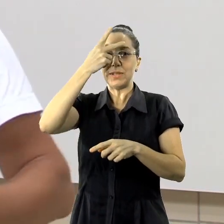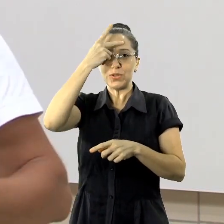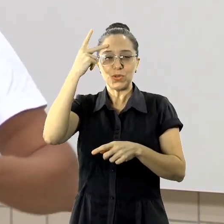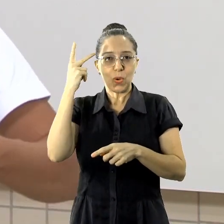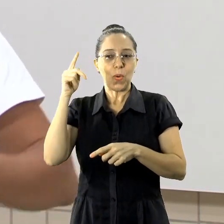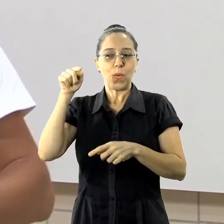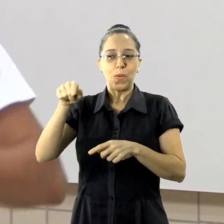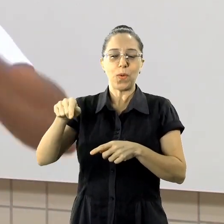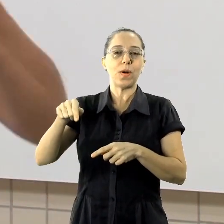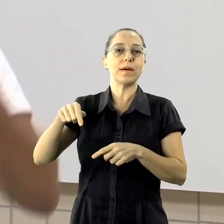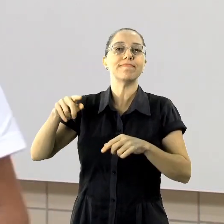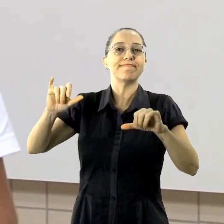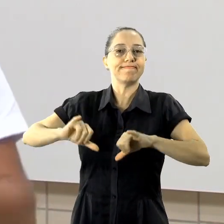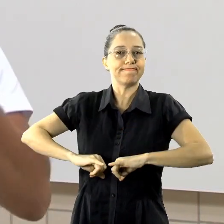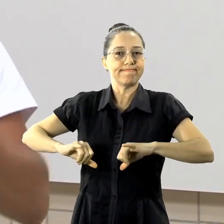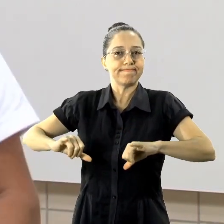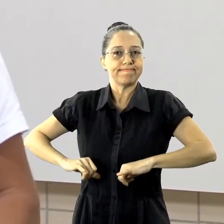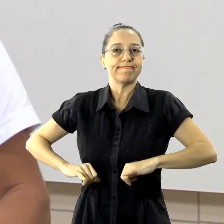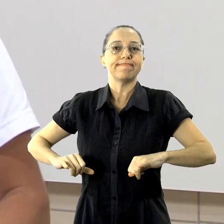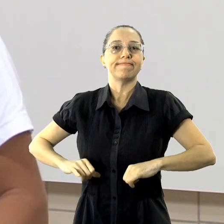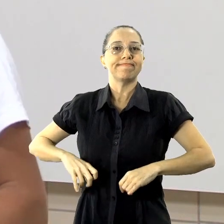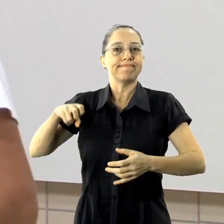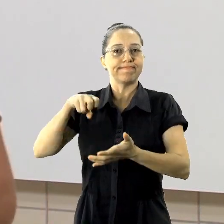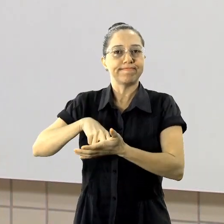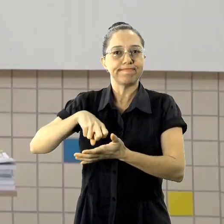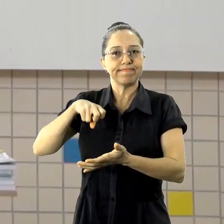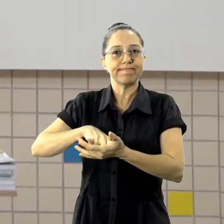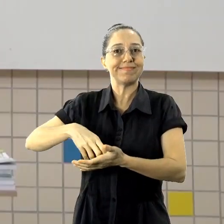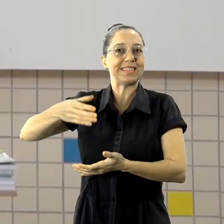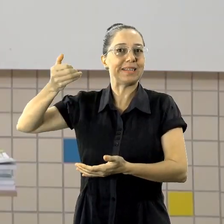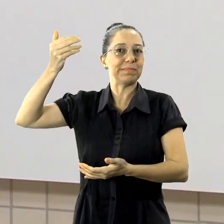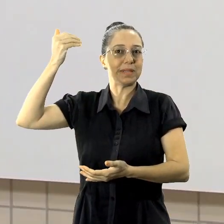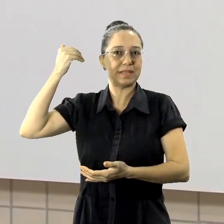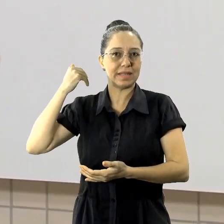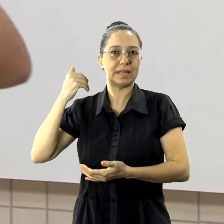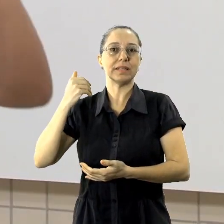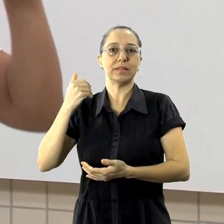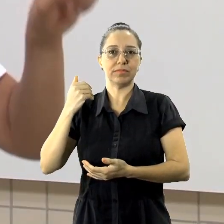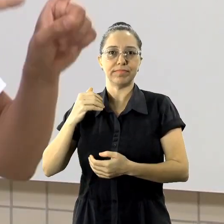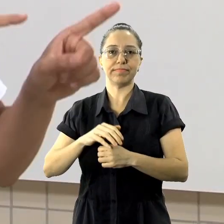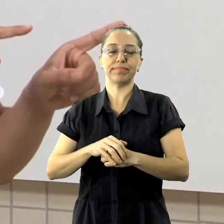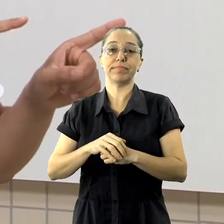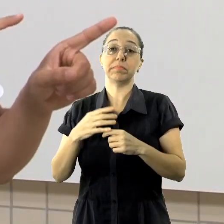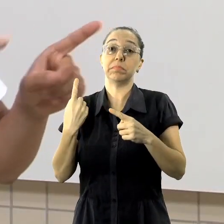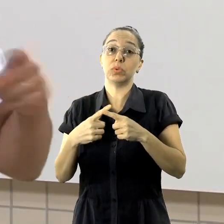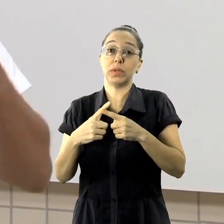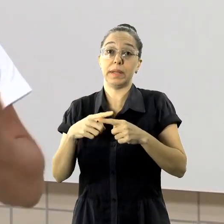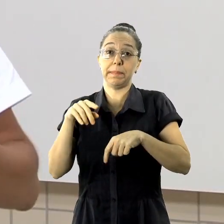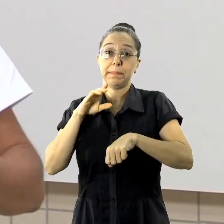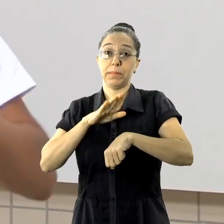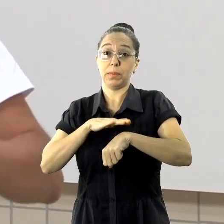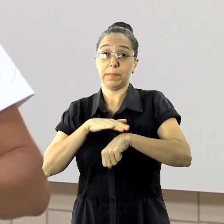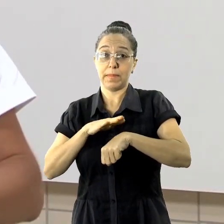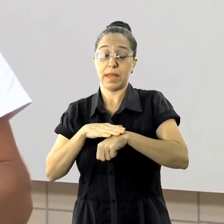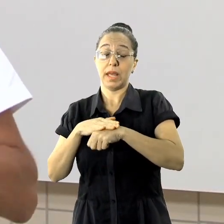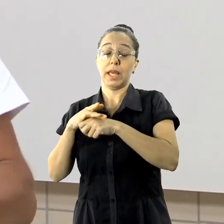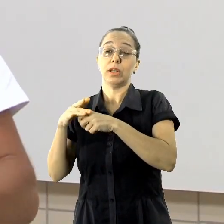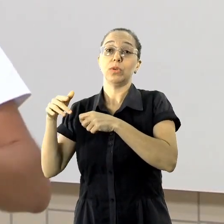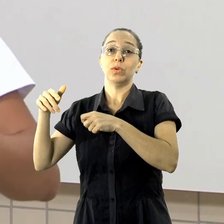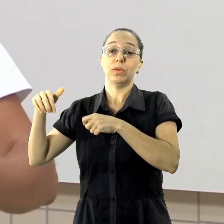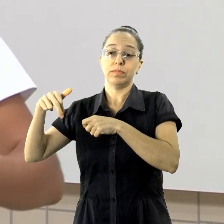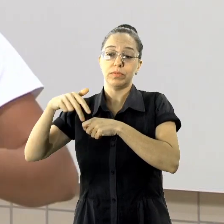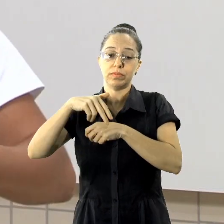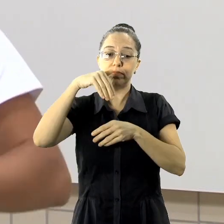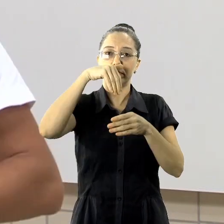ele sofria punições físicas violentas, lá da casa dele até a zona eleitoral, para poder garantir